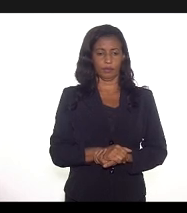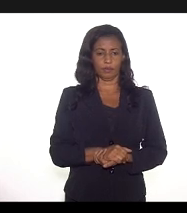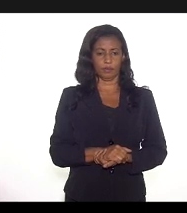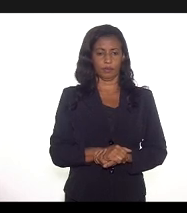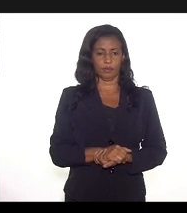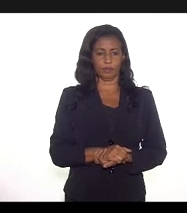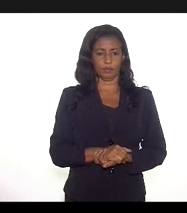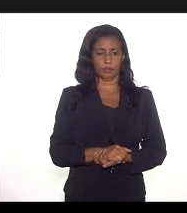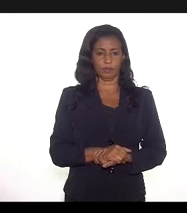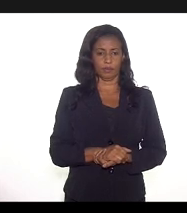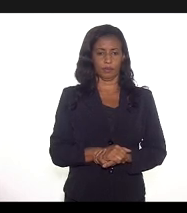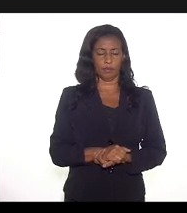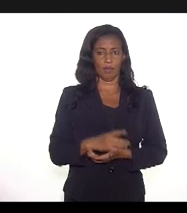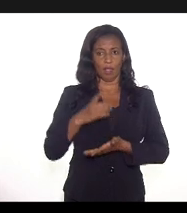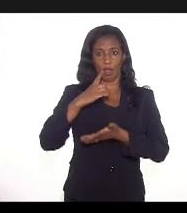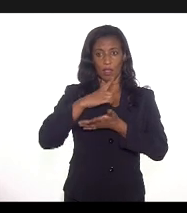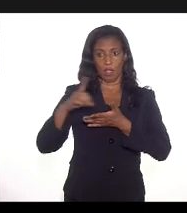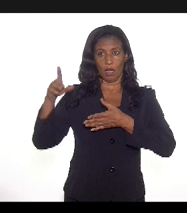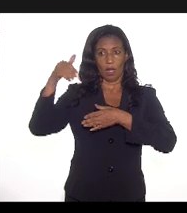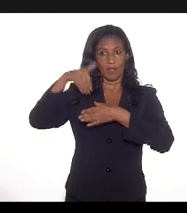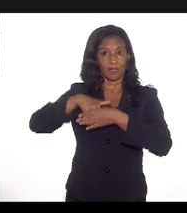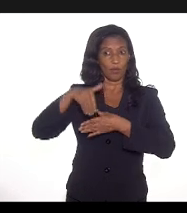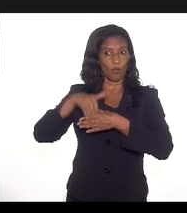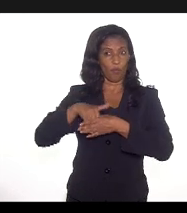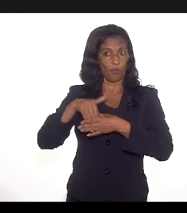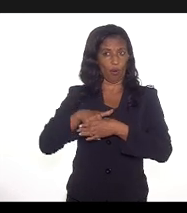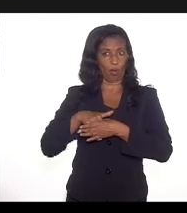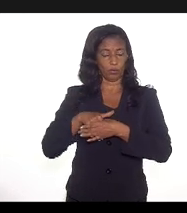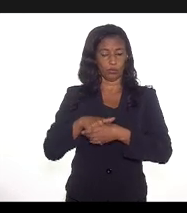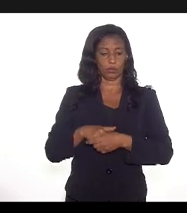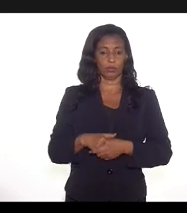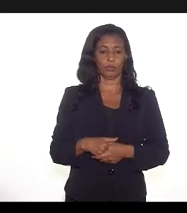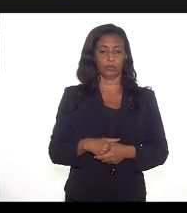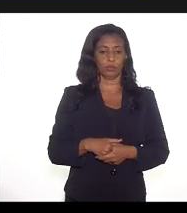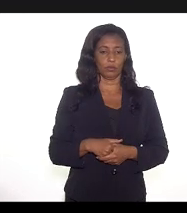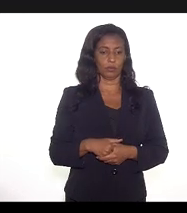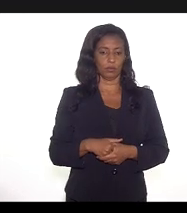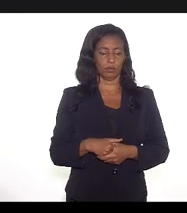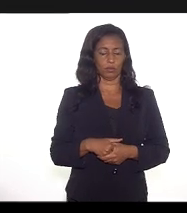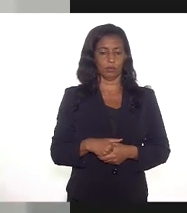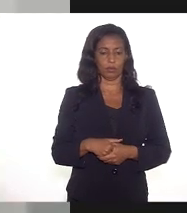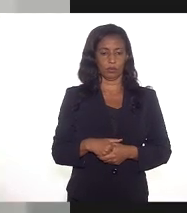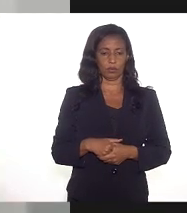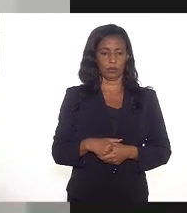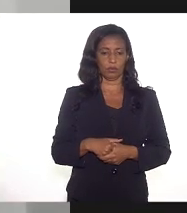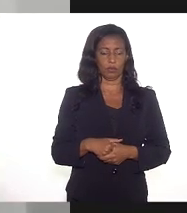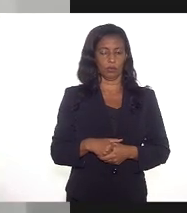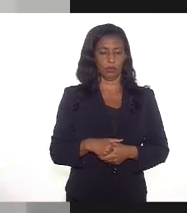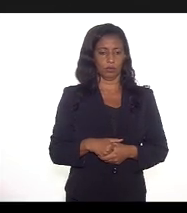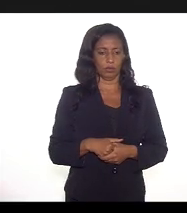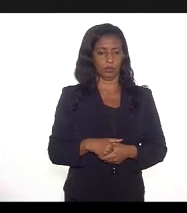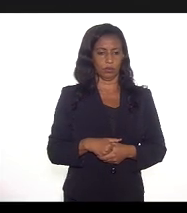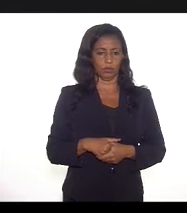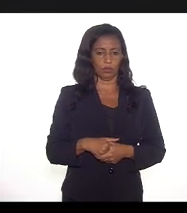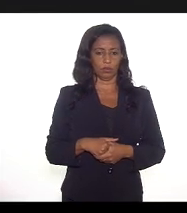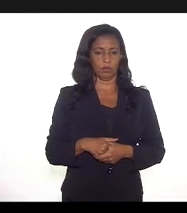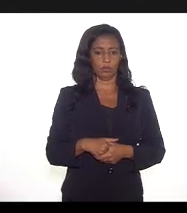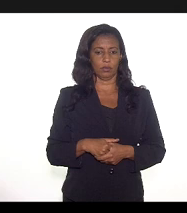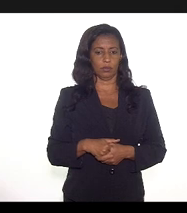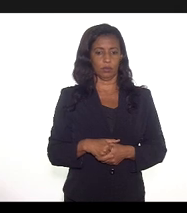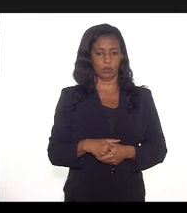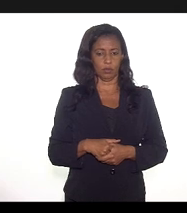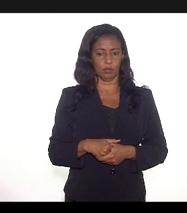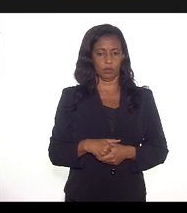Deputado, estão inscritos para declarar a voto. Vossa Excelência quer declarar a voto, deputado Márcio? Não, não, é uma questão de ordem bem rápida.